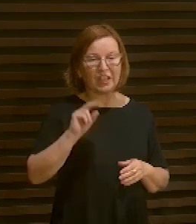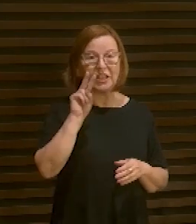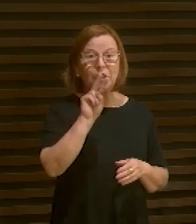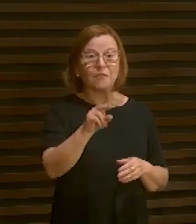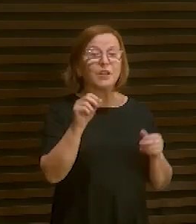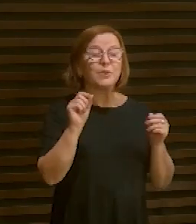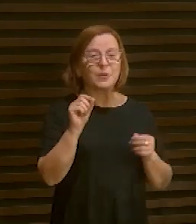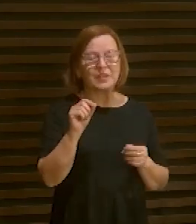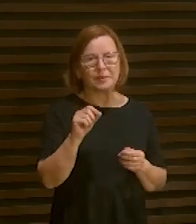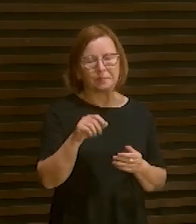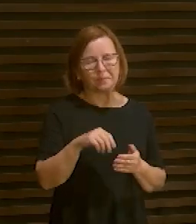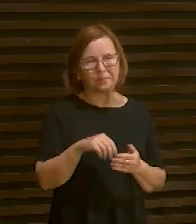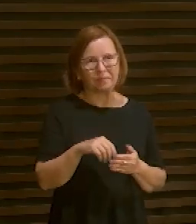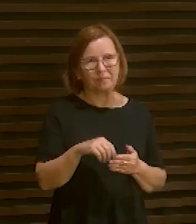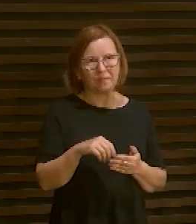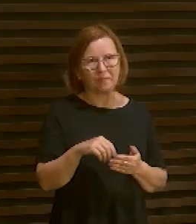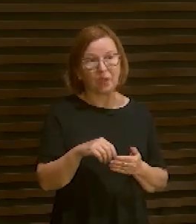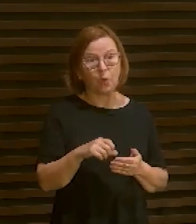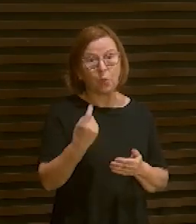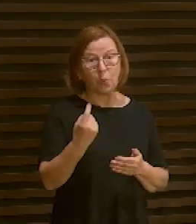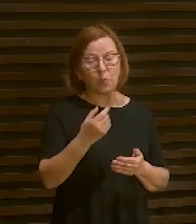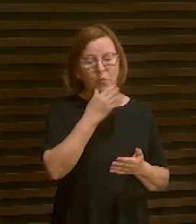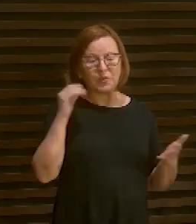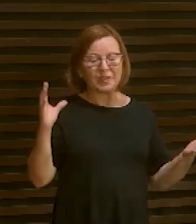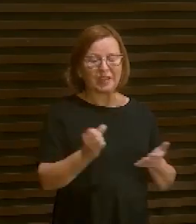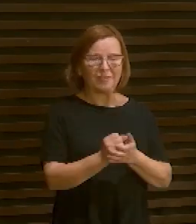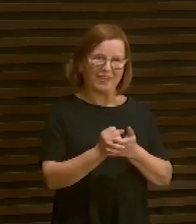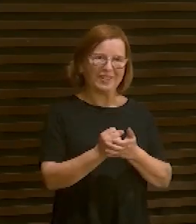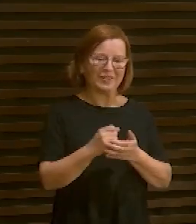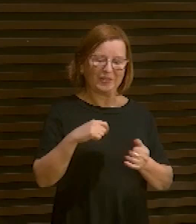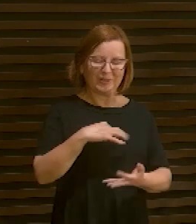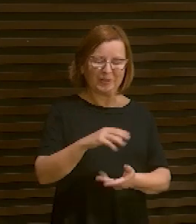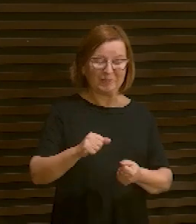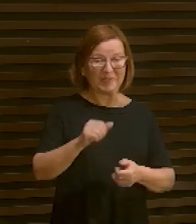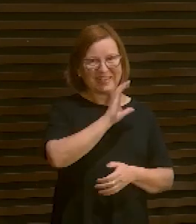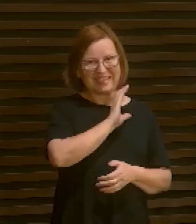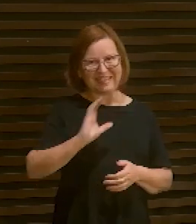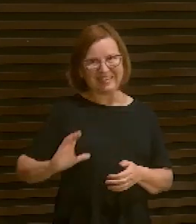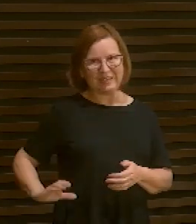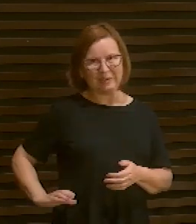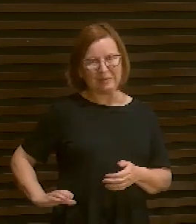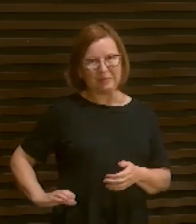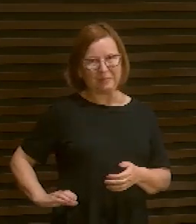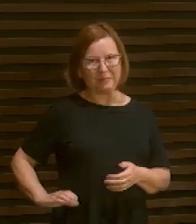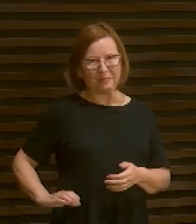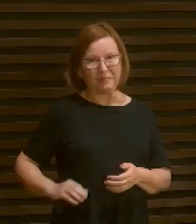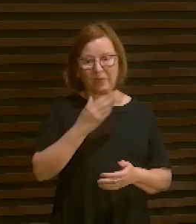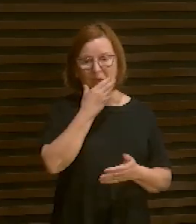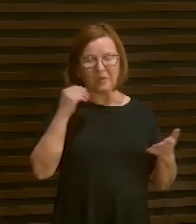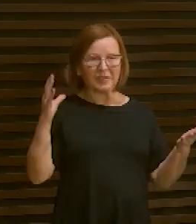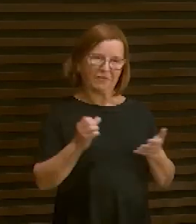na primeira parte? Eu vejo que o único Salvador do mundo é o Senhor, é o Cristo, o Redentor.